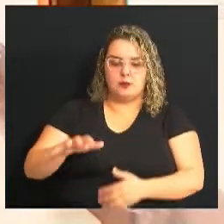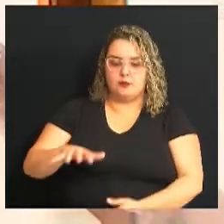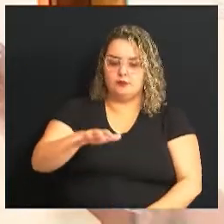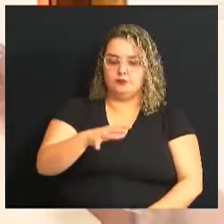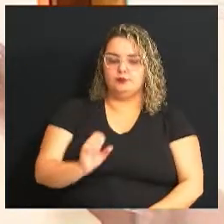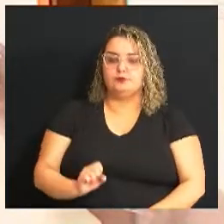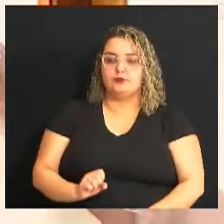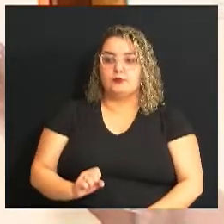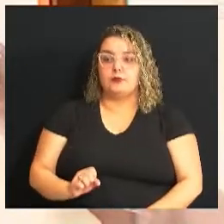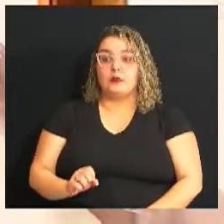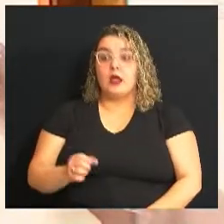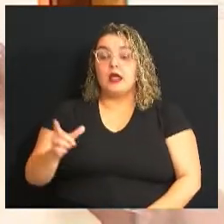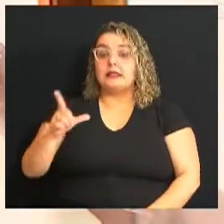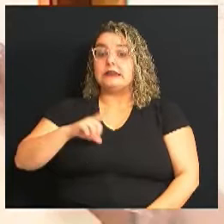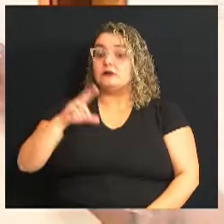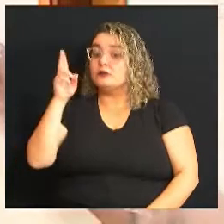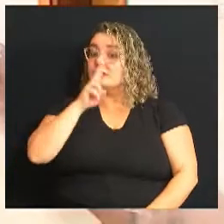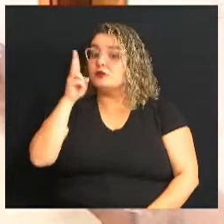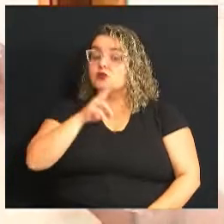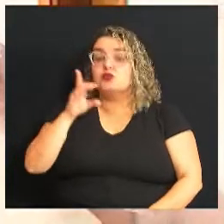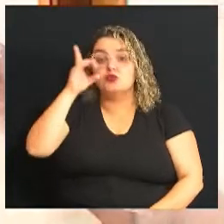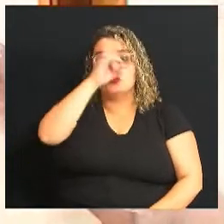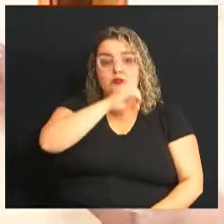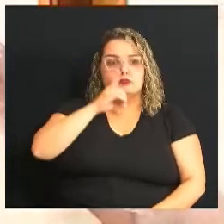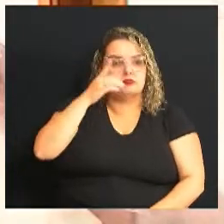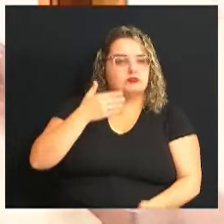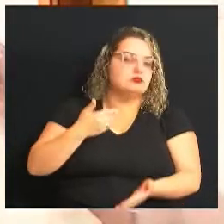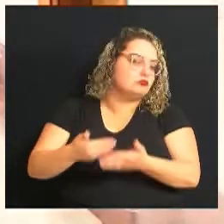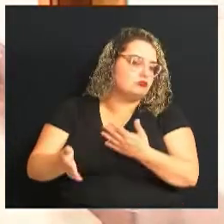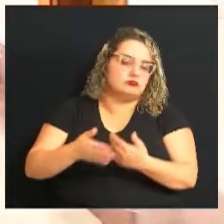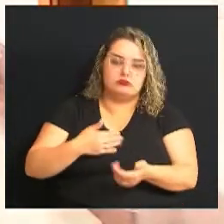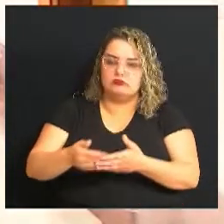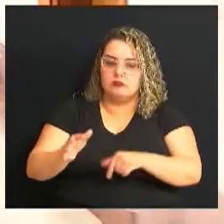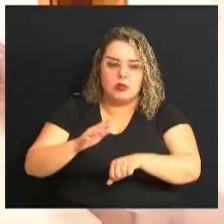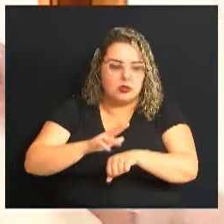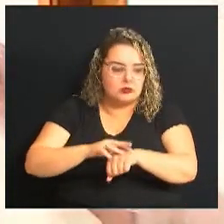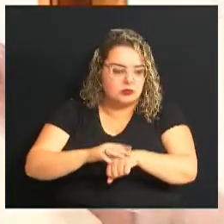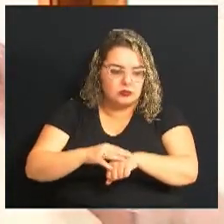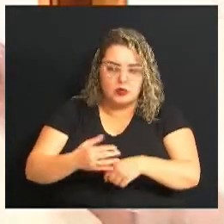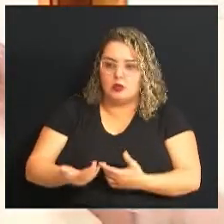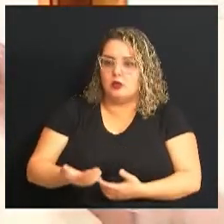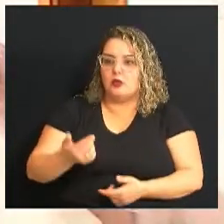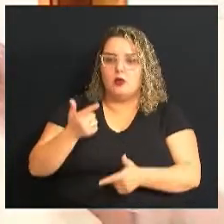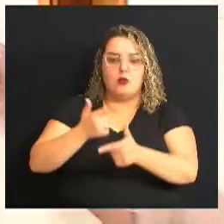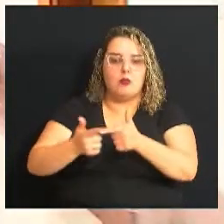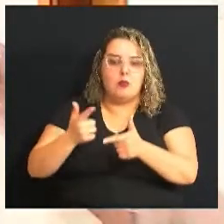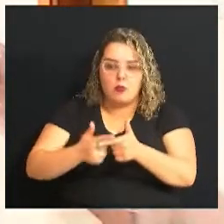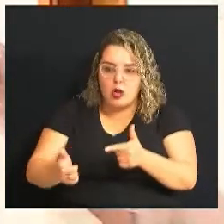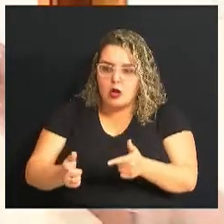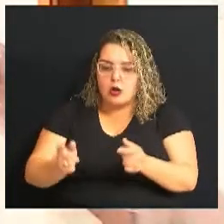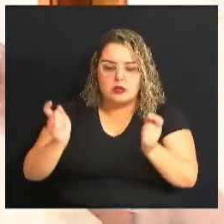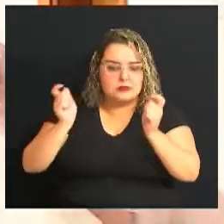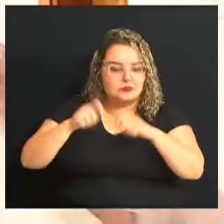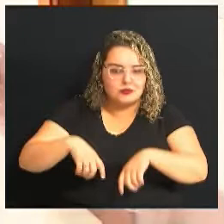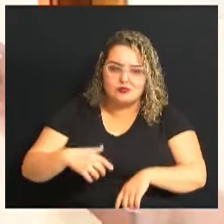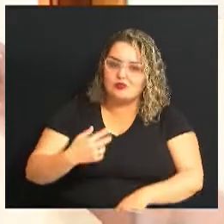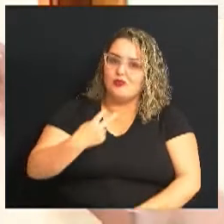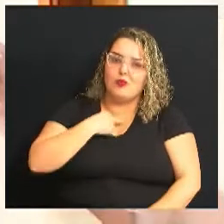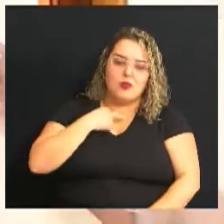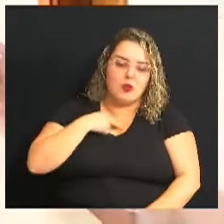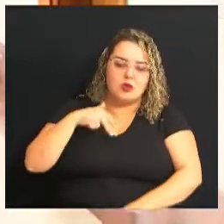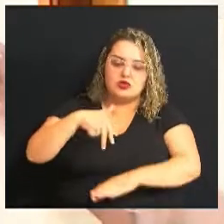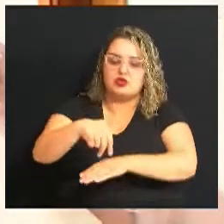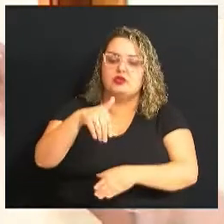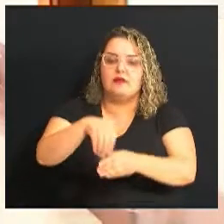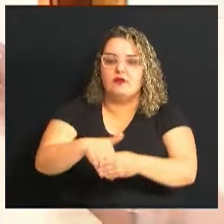uma emergência no domingo, seja uma doença, seja algum problema que impossibilitou essa pessoa de ir votar. O que ela tem